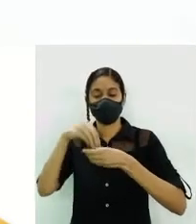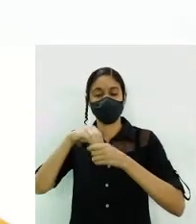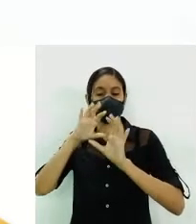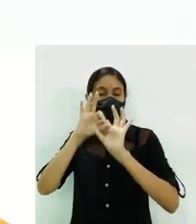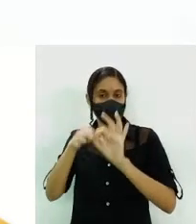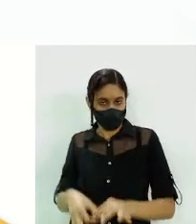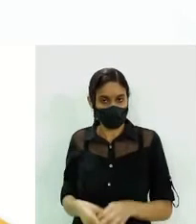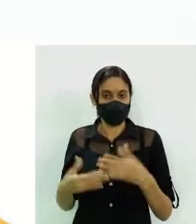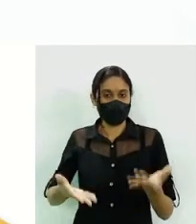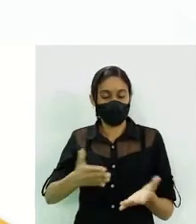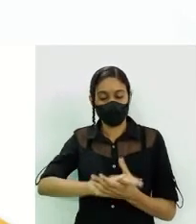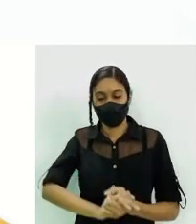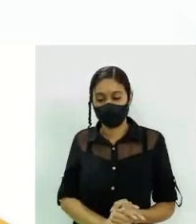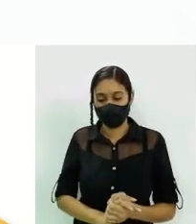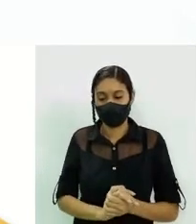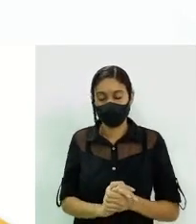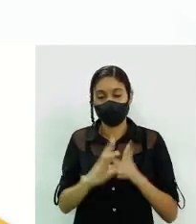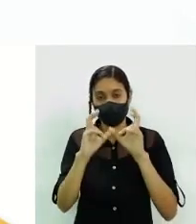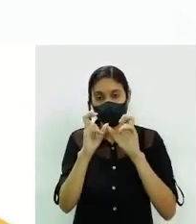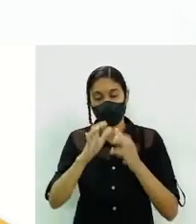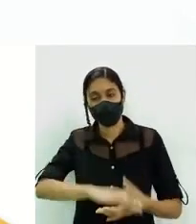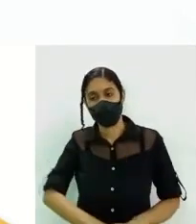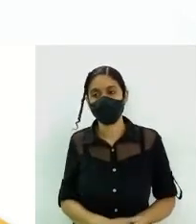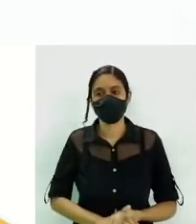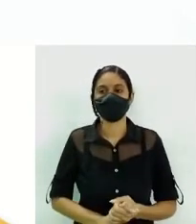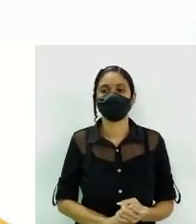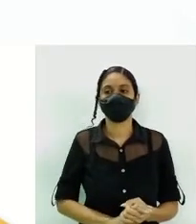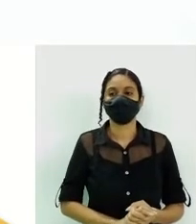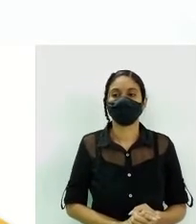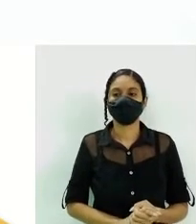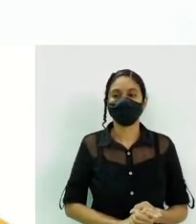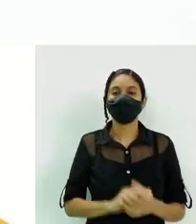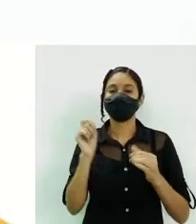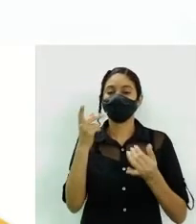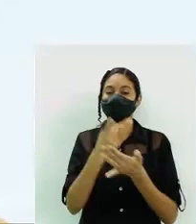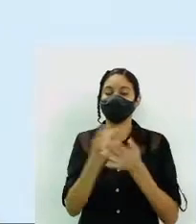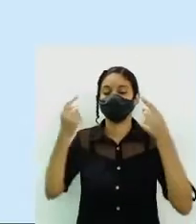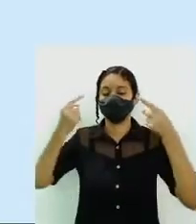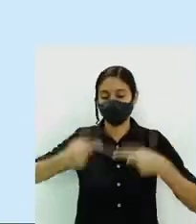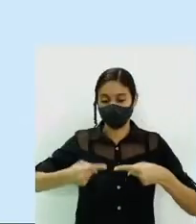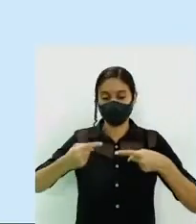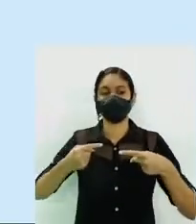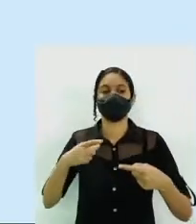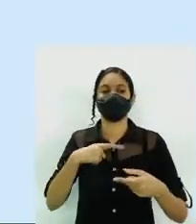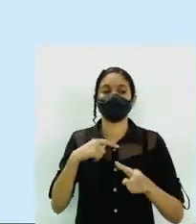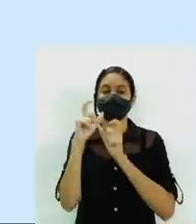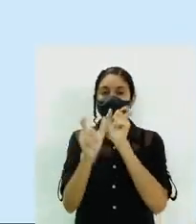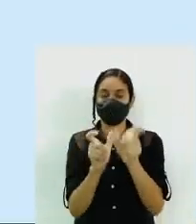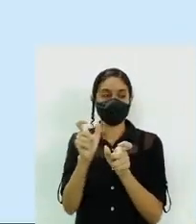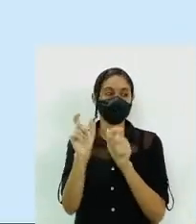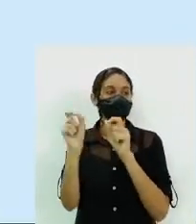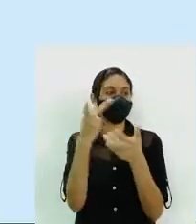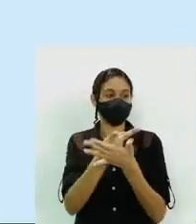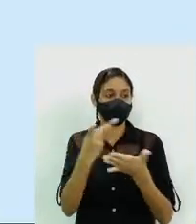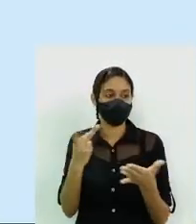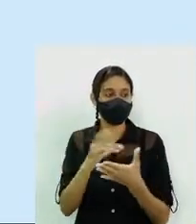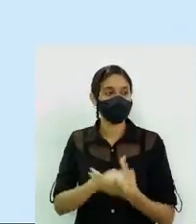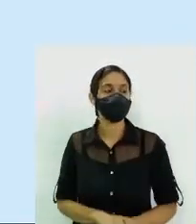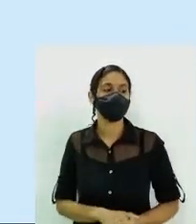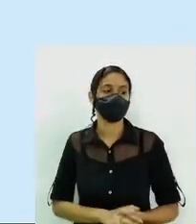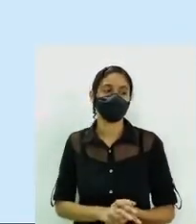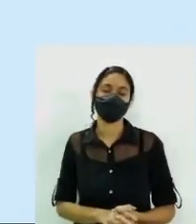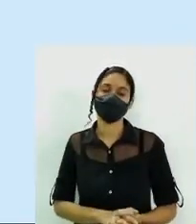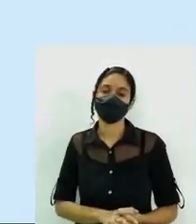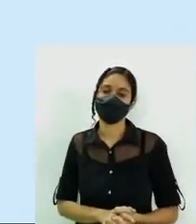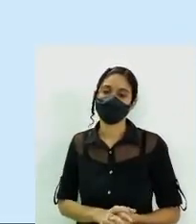temas. Então vamos lá. O que é que acontece, professora, nessa batalha de palavras? O que é que acontece